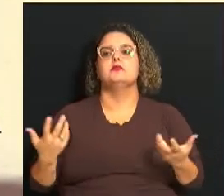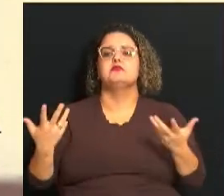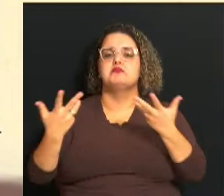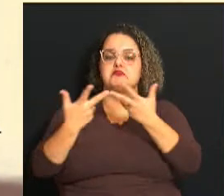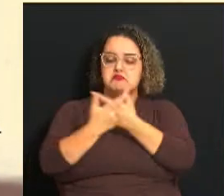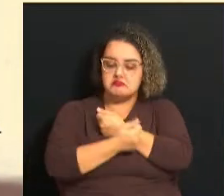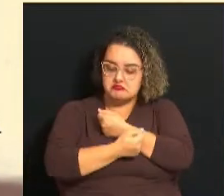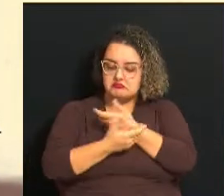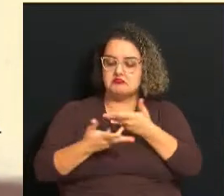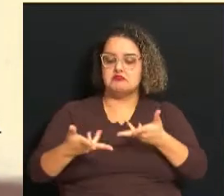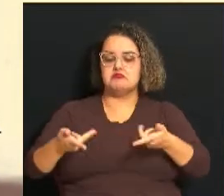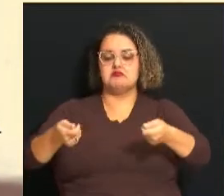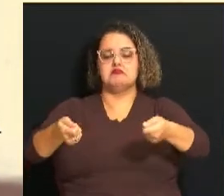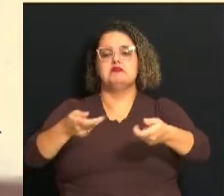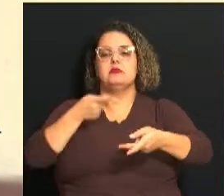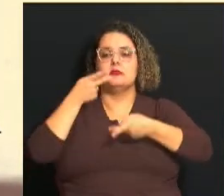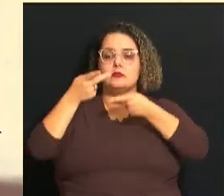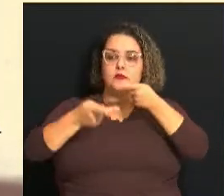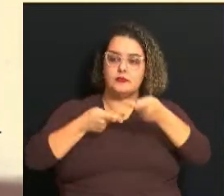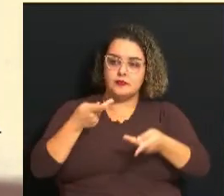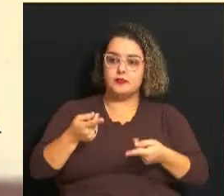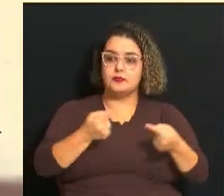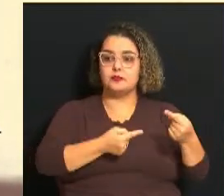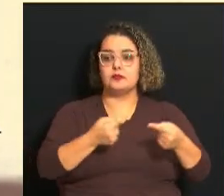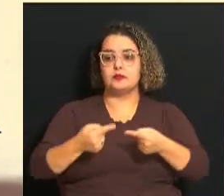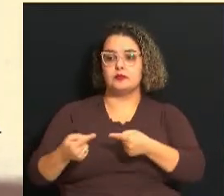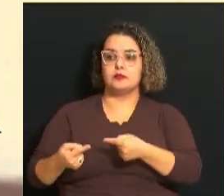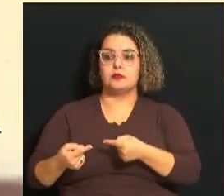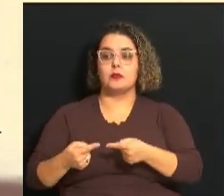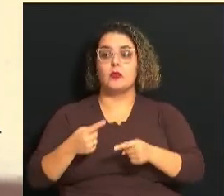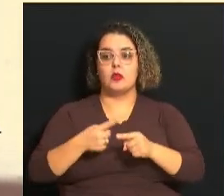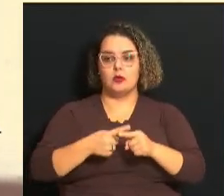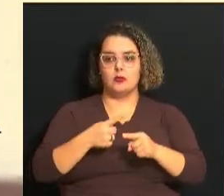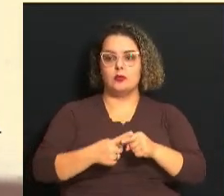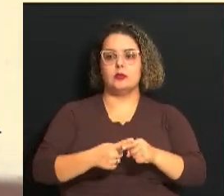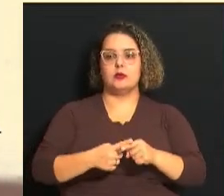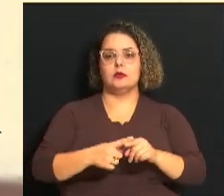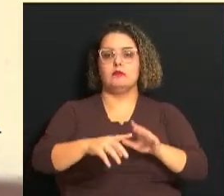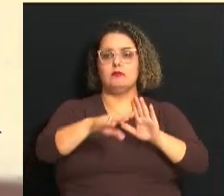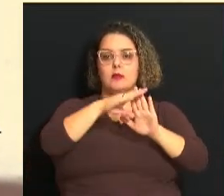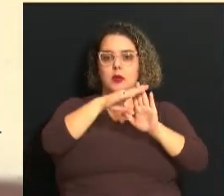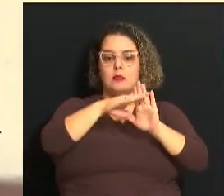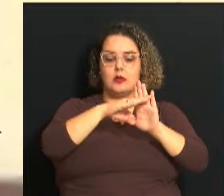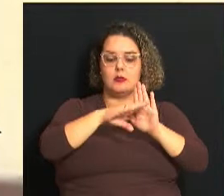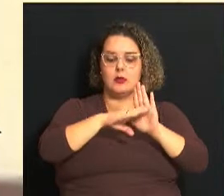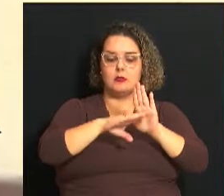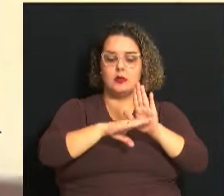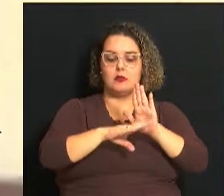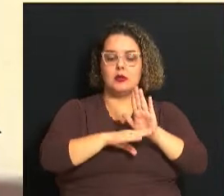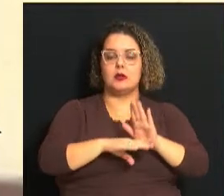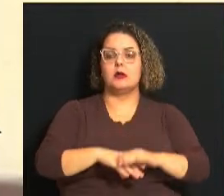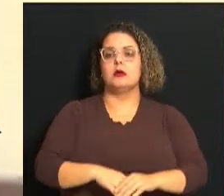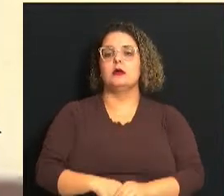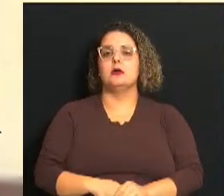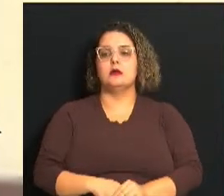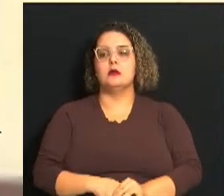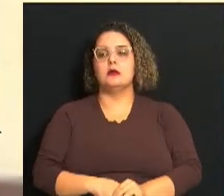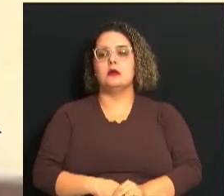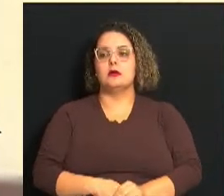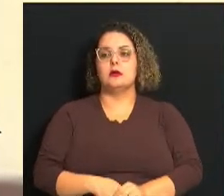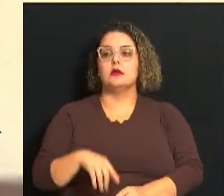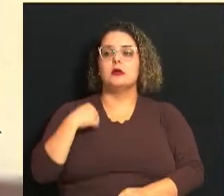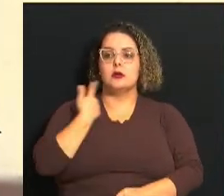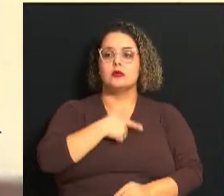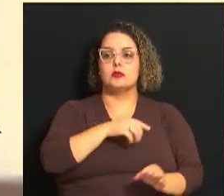uma belíssima fala que o belíssimo debate porque são pautas e só que é por nós acompanhado